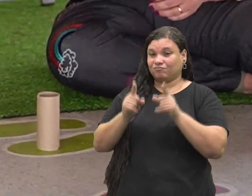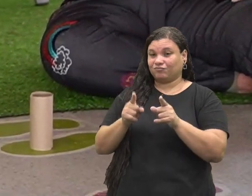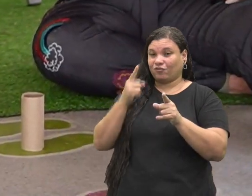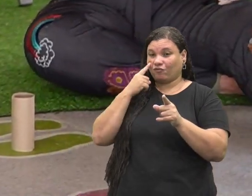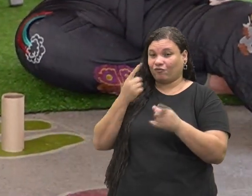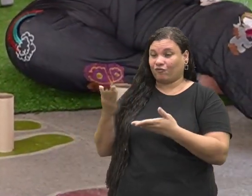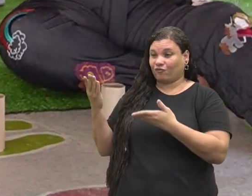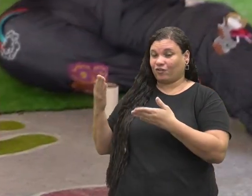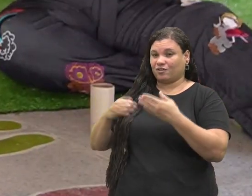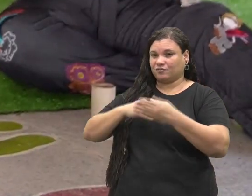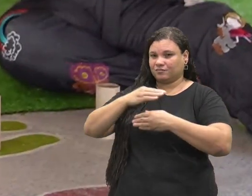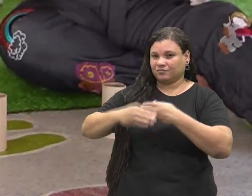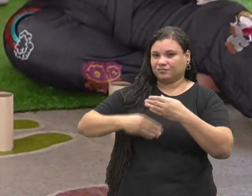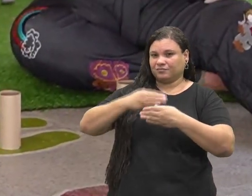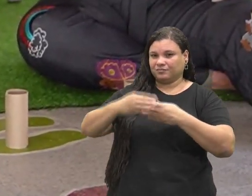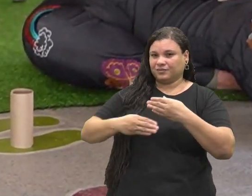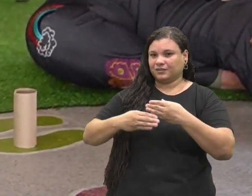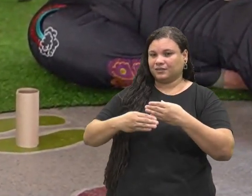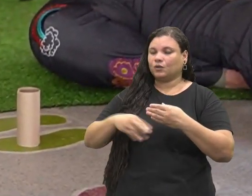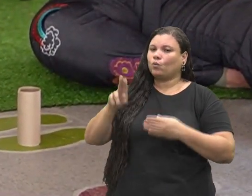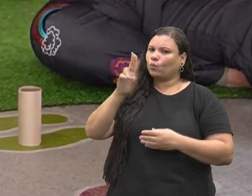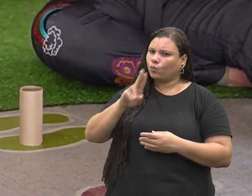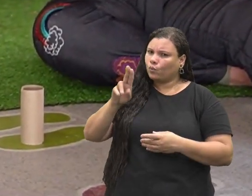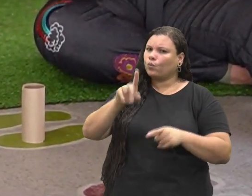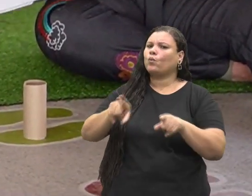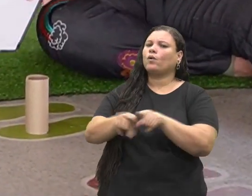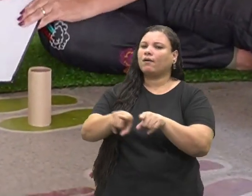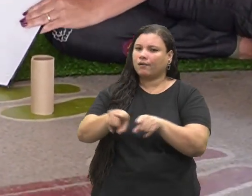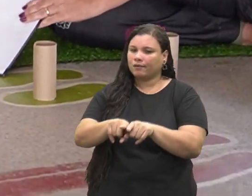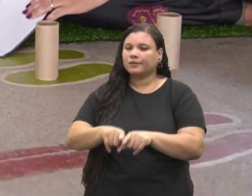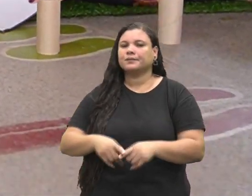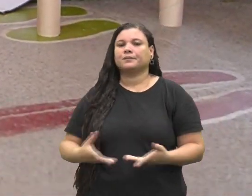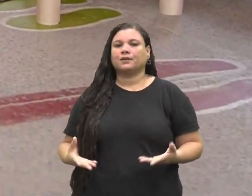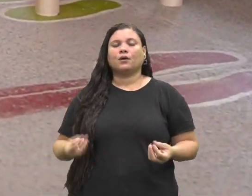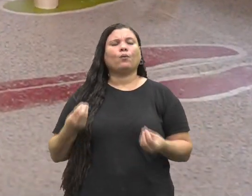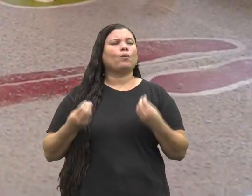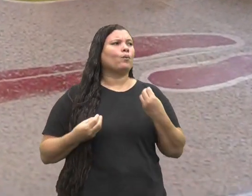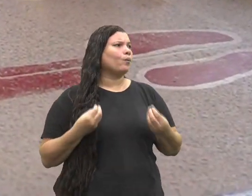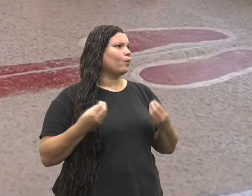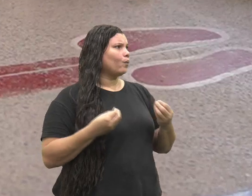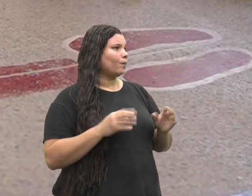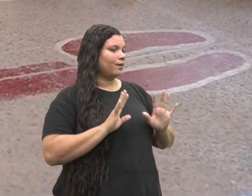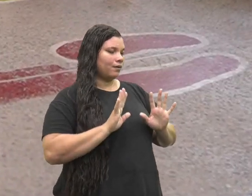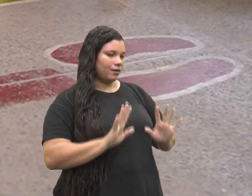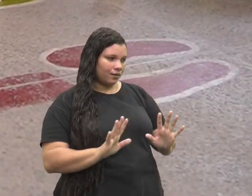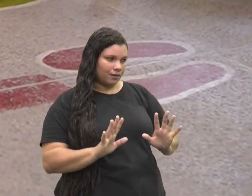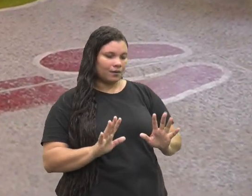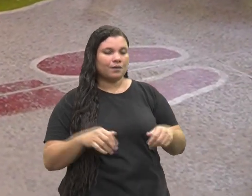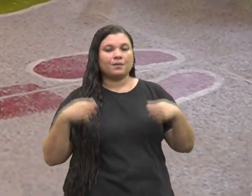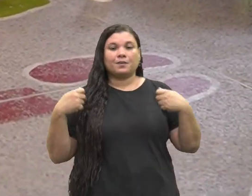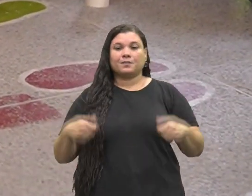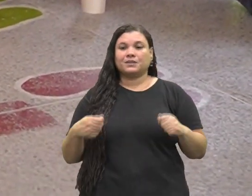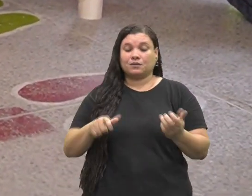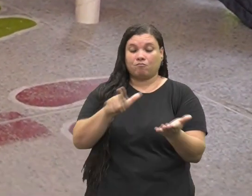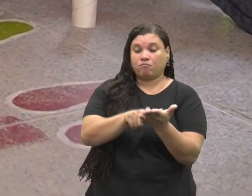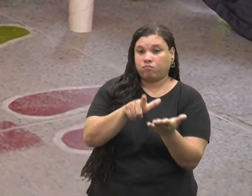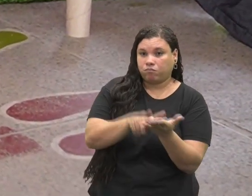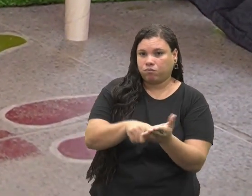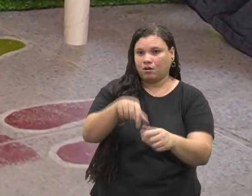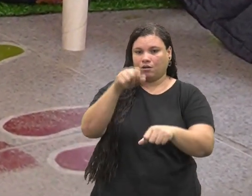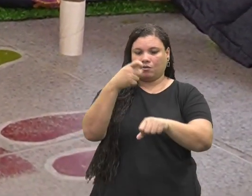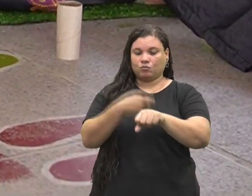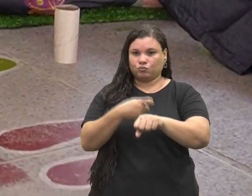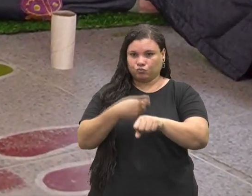fazer um e eu vou fazer outro. Nós vamos dobrá-la. Duro, tá vendo, duro, gente? Olha. Ao meio. Porque a